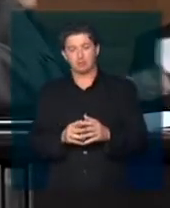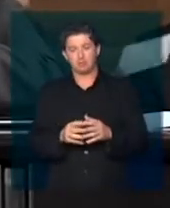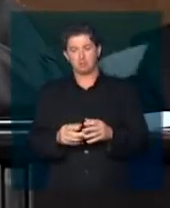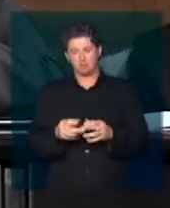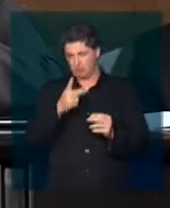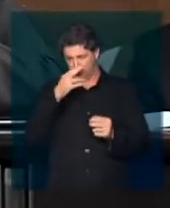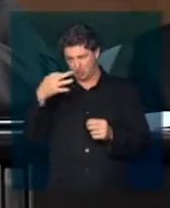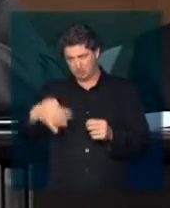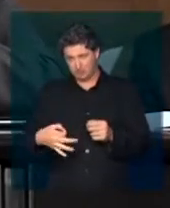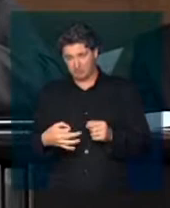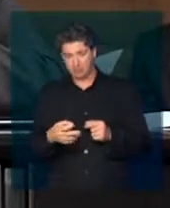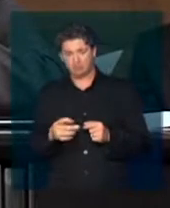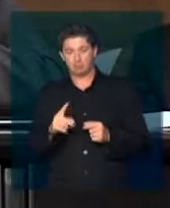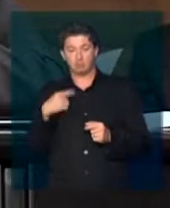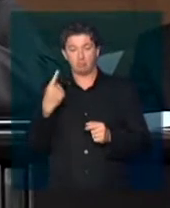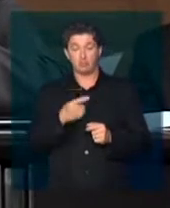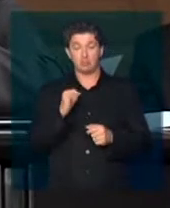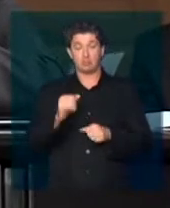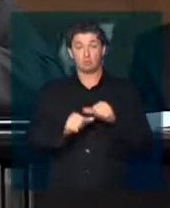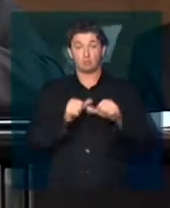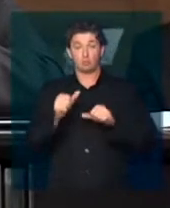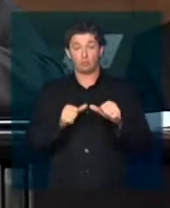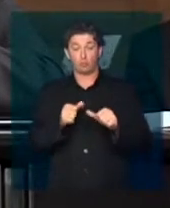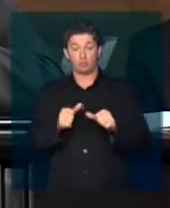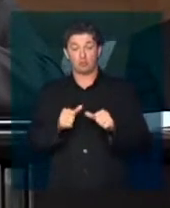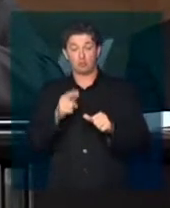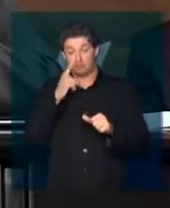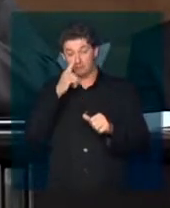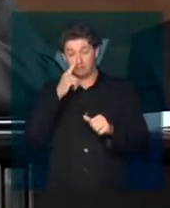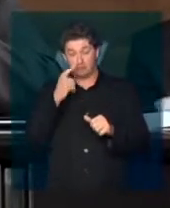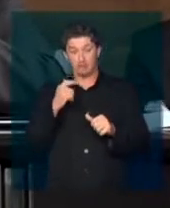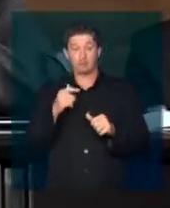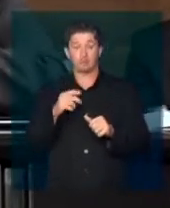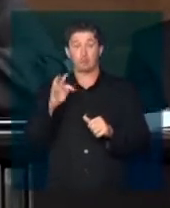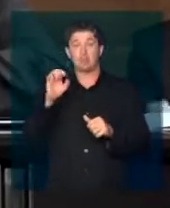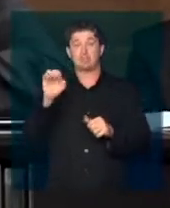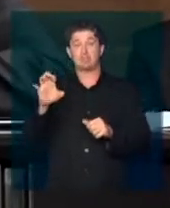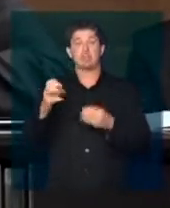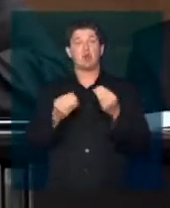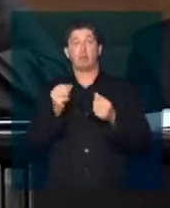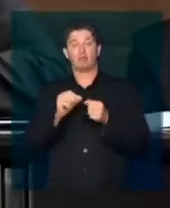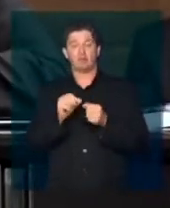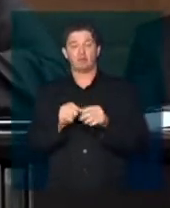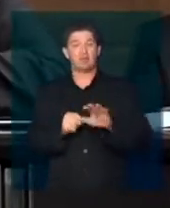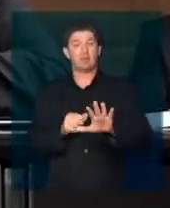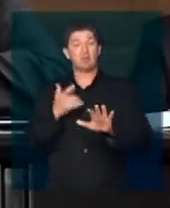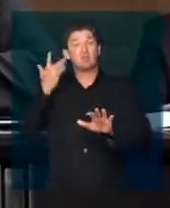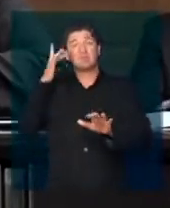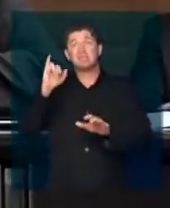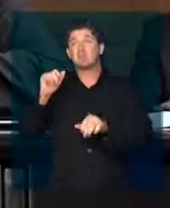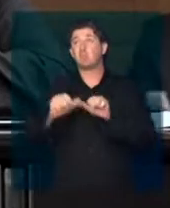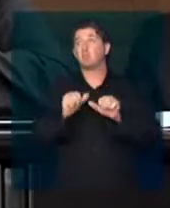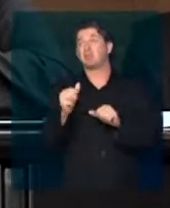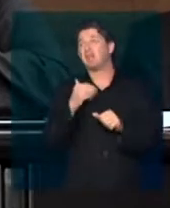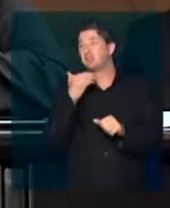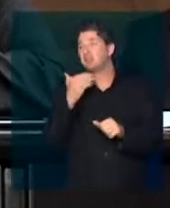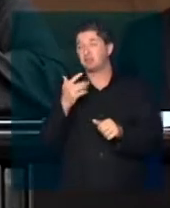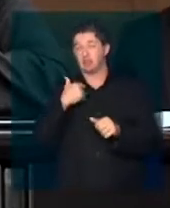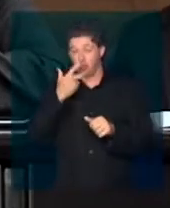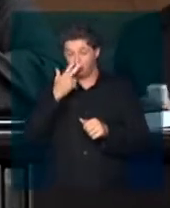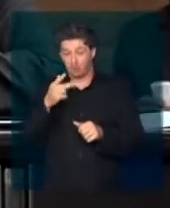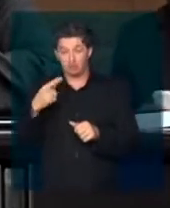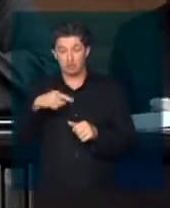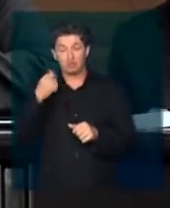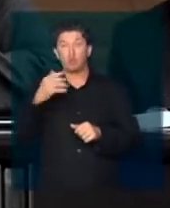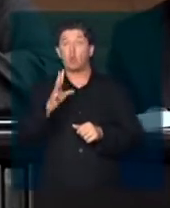mais digno para todos nós modificar as plataformas utilizadas pelo TSE? Eu não sei se é modificar. Eu acho que nós temos